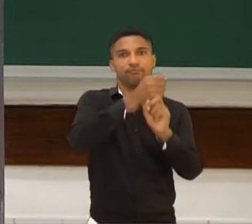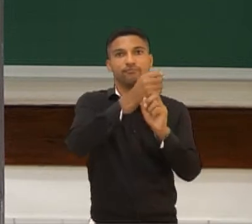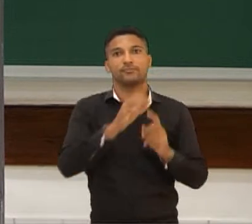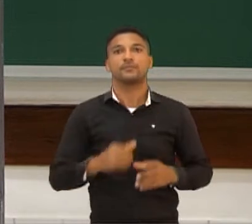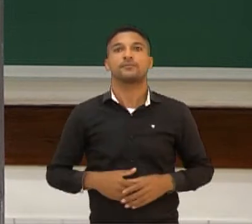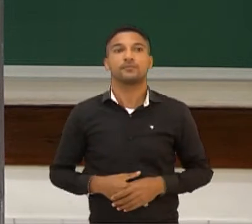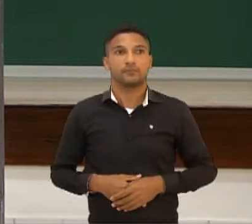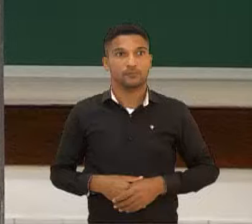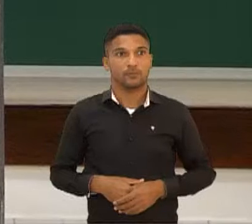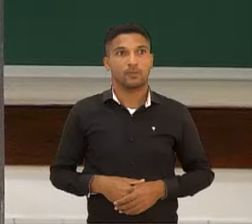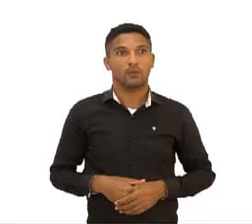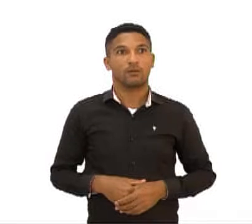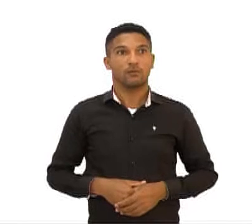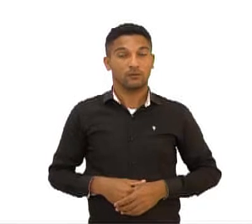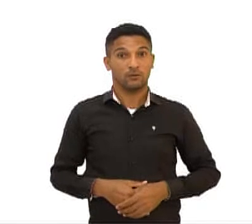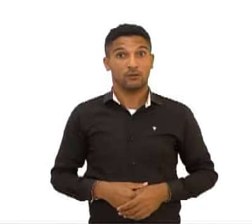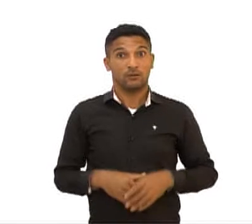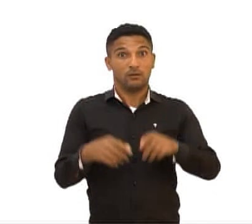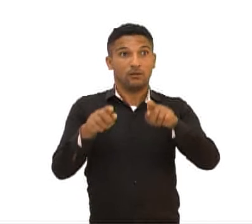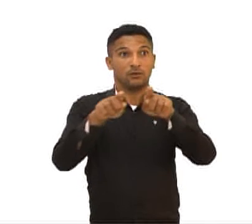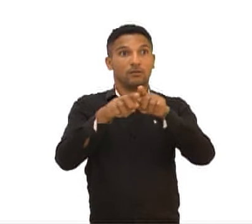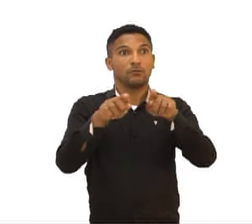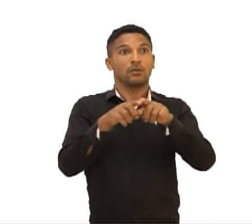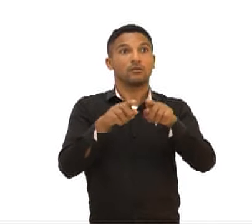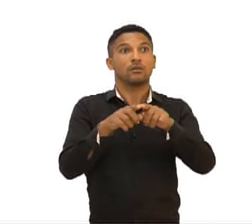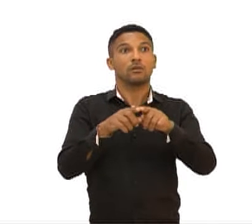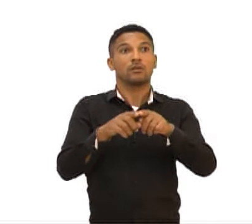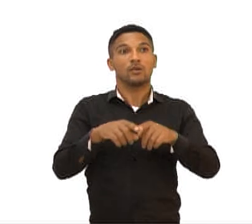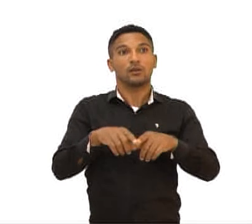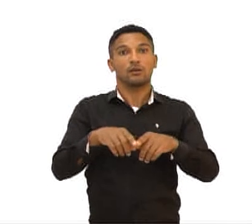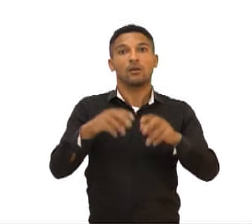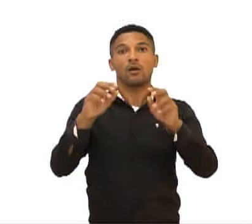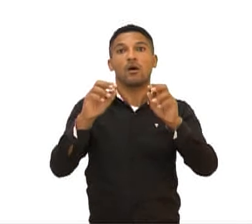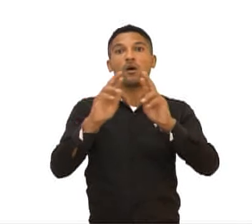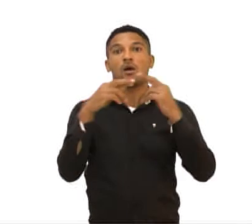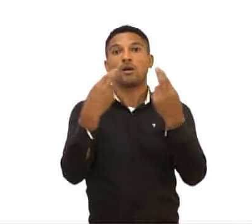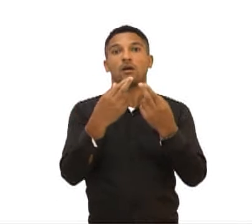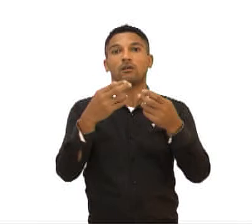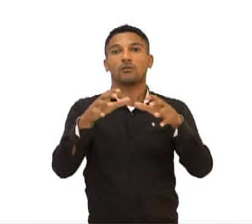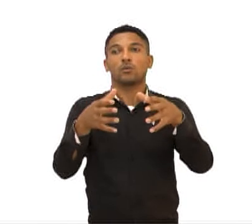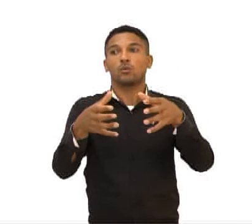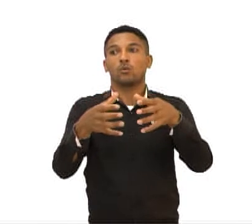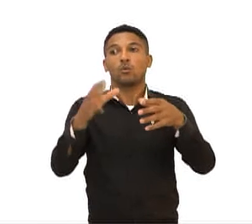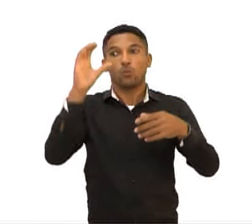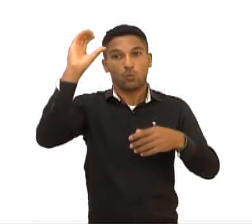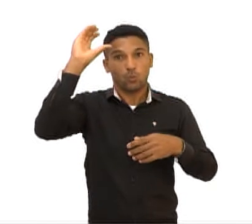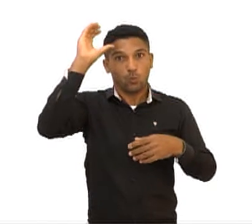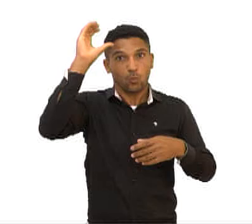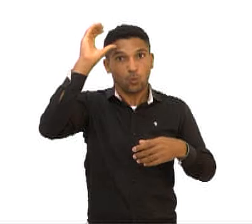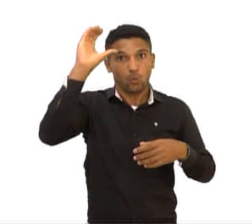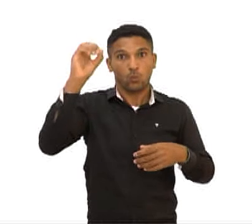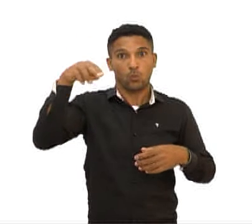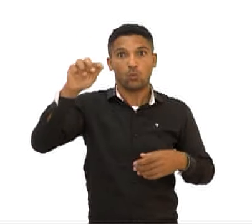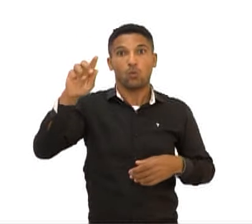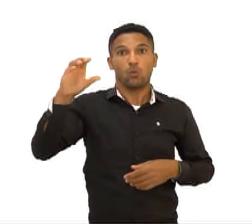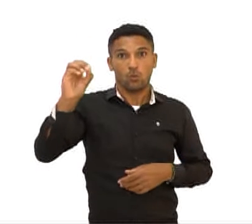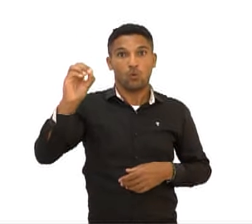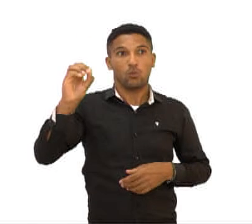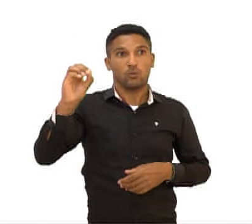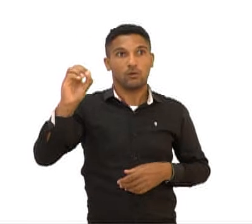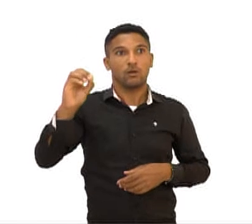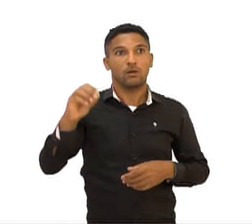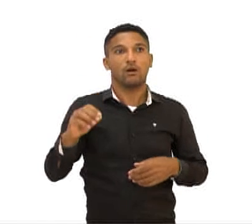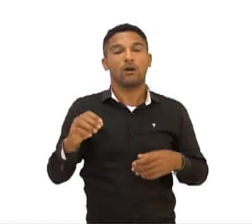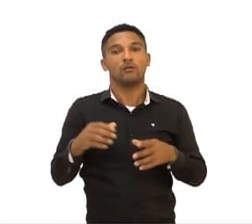com eles, é o Reino do Congo. Bom, aqui a gente tem um mapa para vocês se localizarem. Vejam que a gente viu o mapa